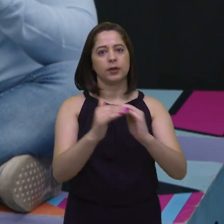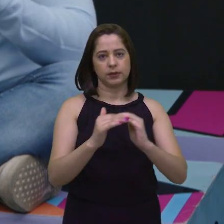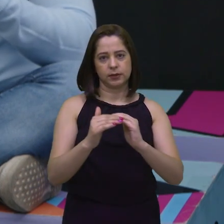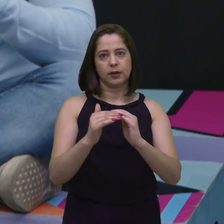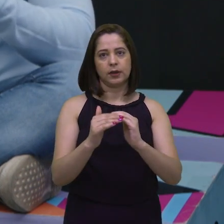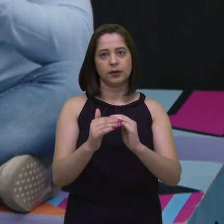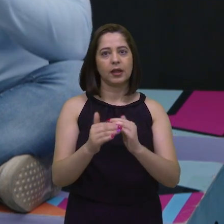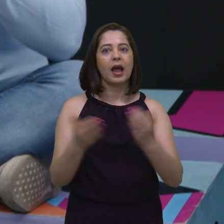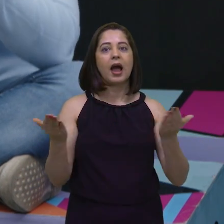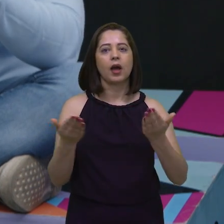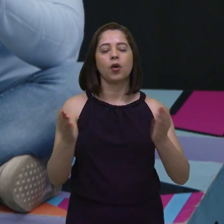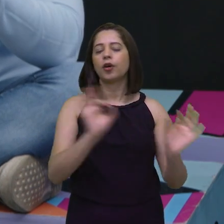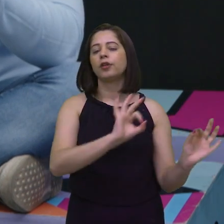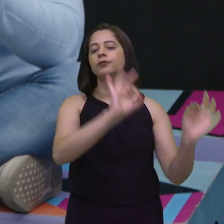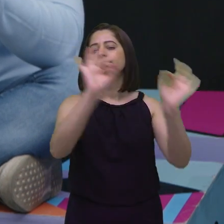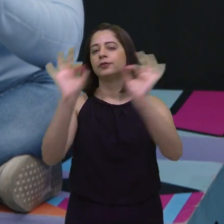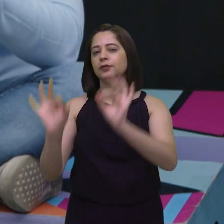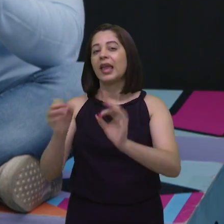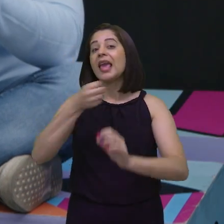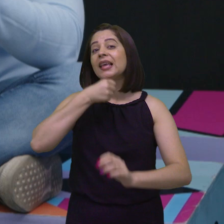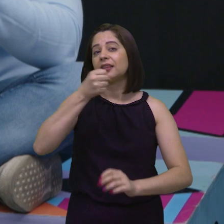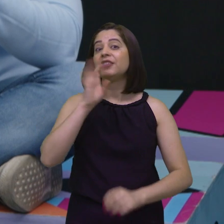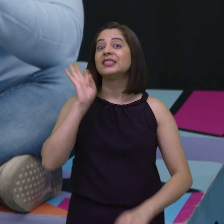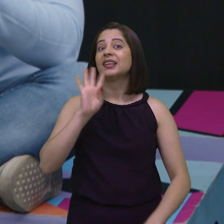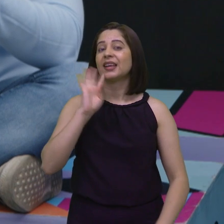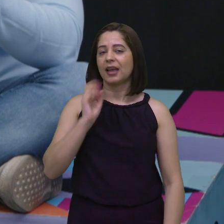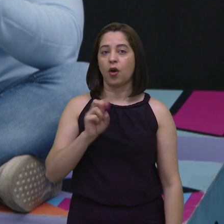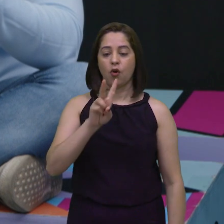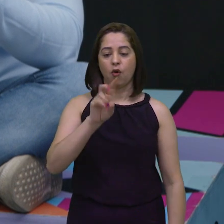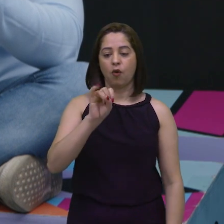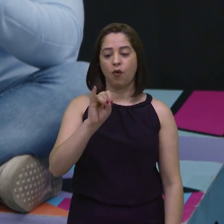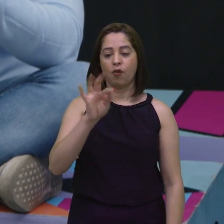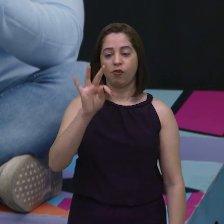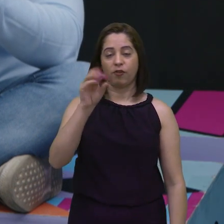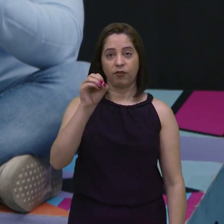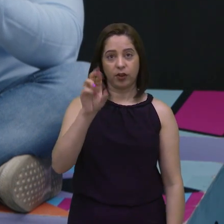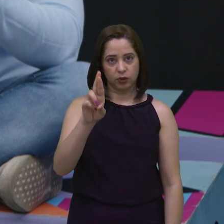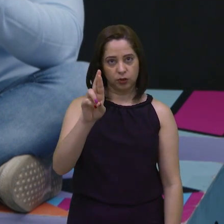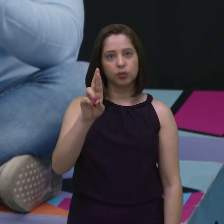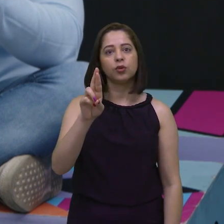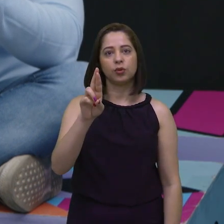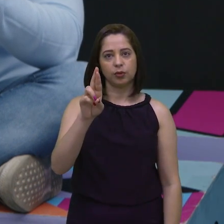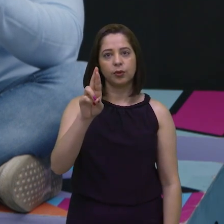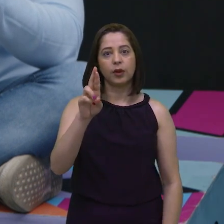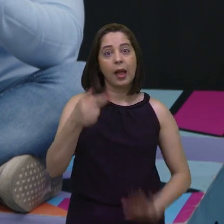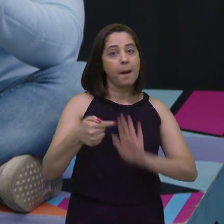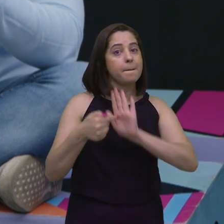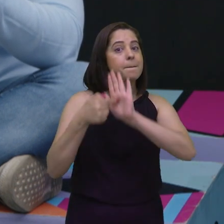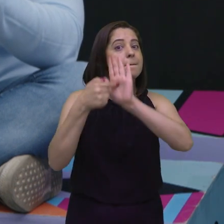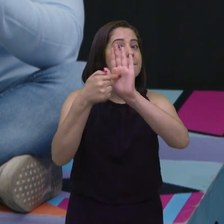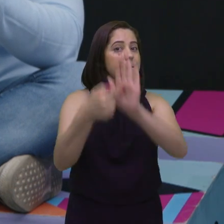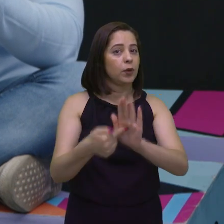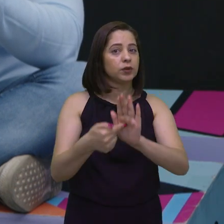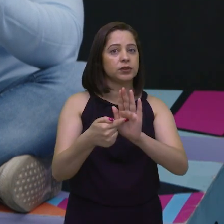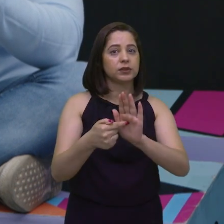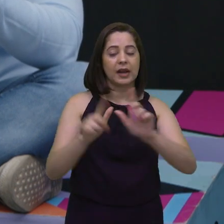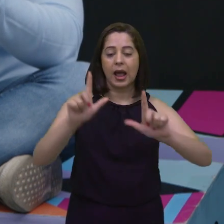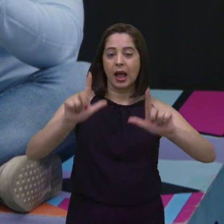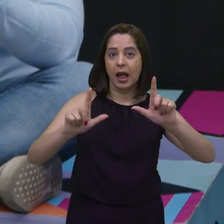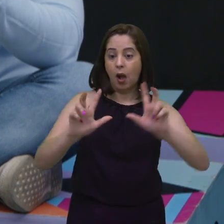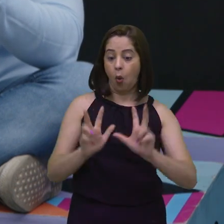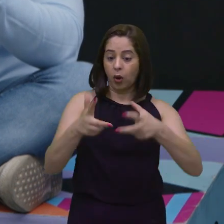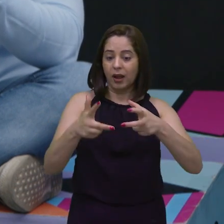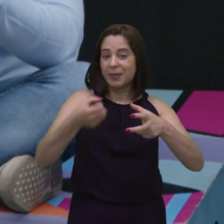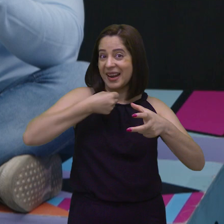ampliar ainda mais o nosso papo, vamos conferir uma matéria bem bacana agora. O Vitor Krigor, olha só, traz pra gente o